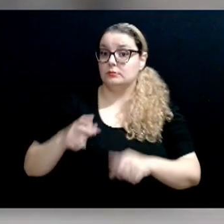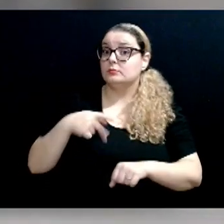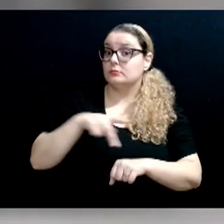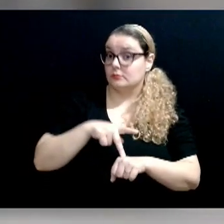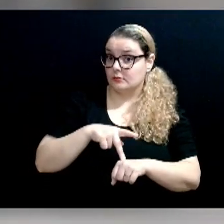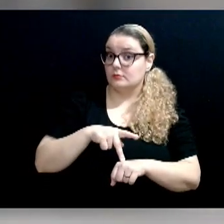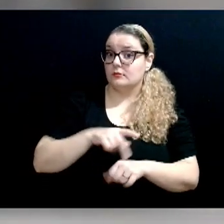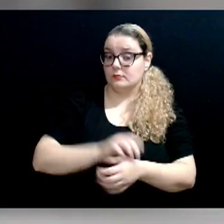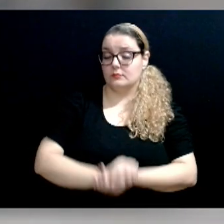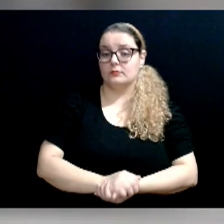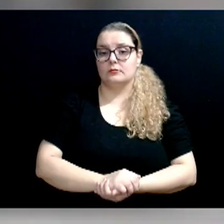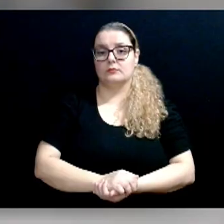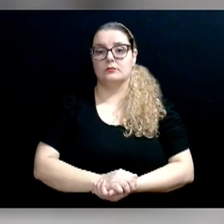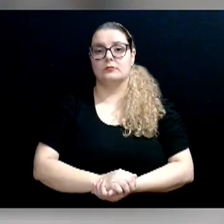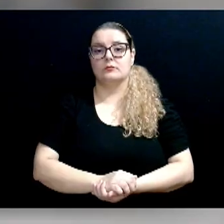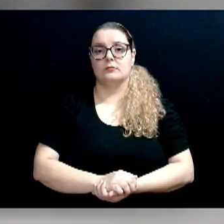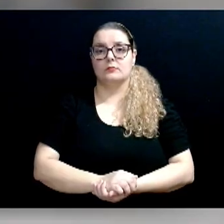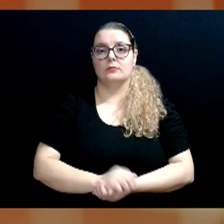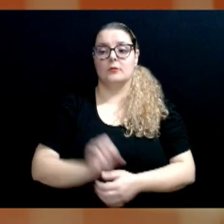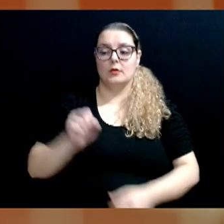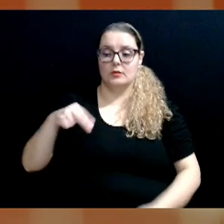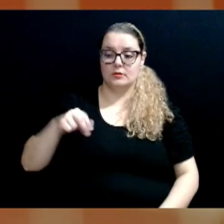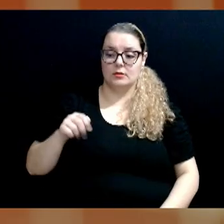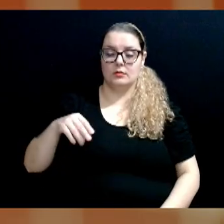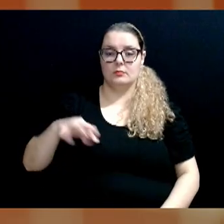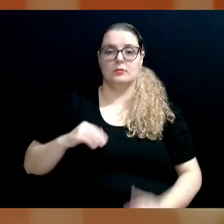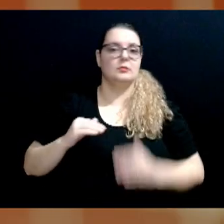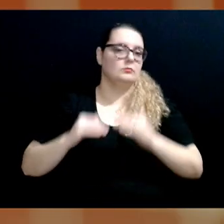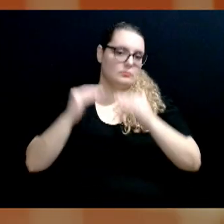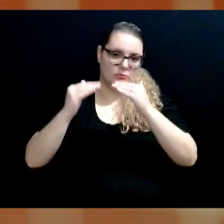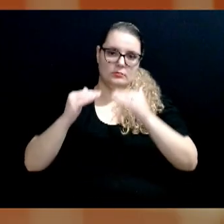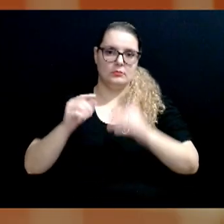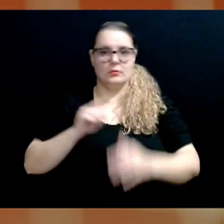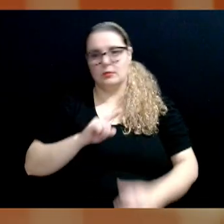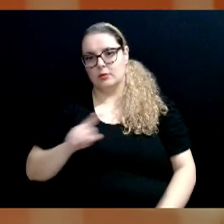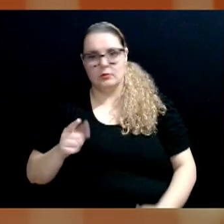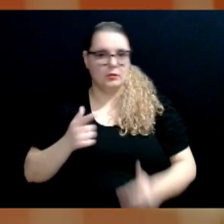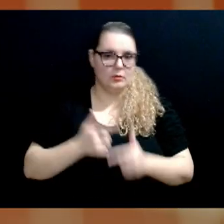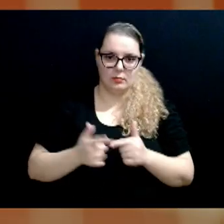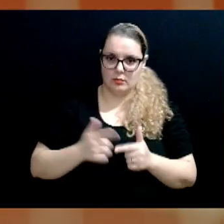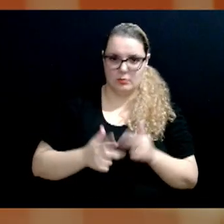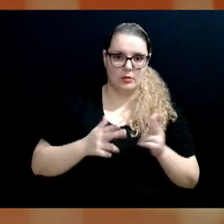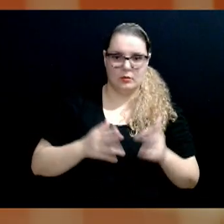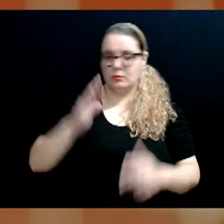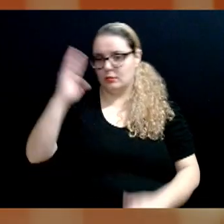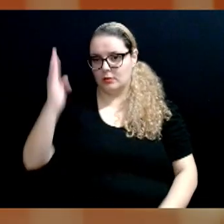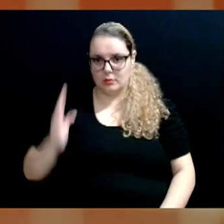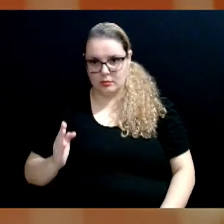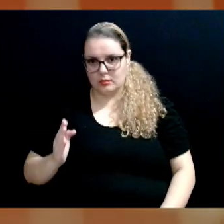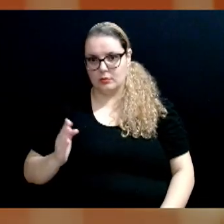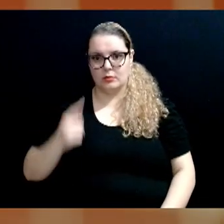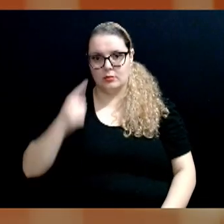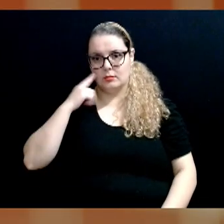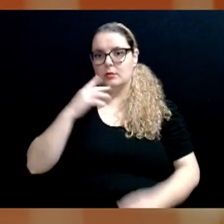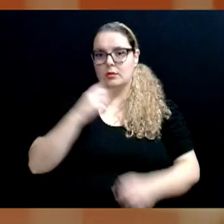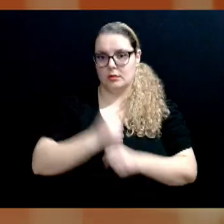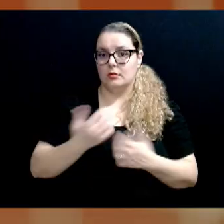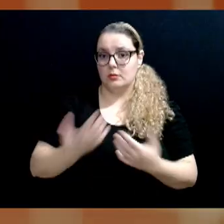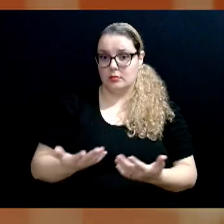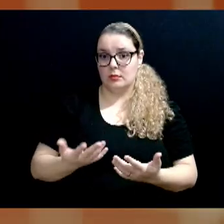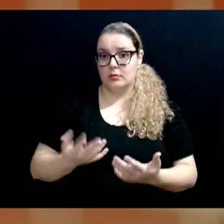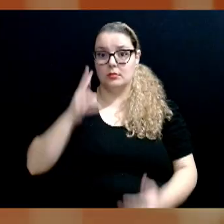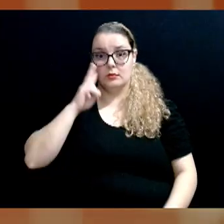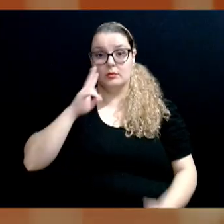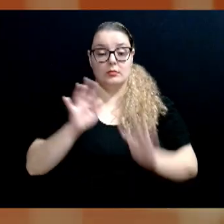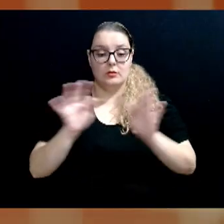que o saneamento já é superado, o saneamento não é mais um problema como é no Brasil de forma geral, a gente vê que, felizmente, em Campinas, a gente